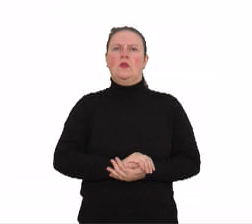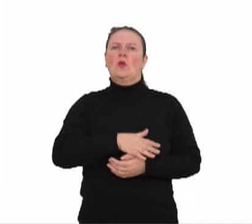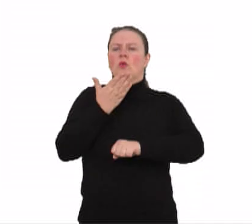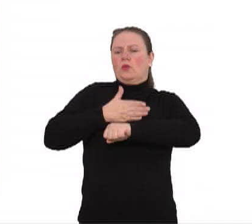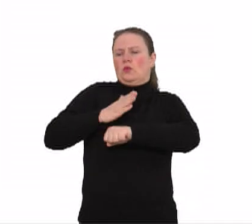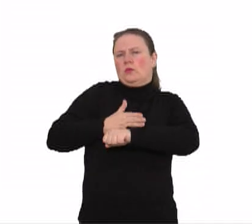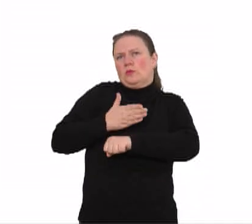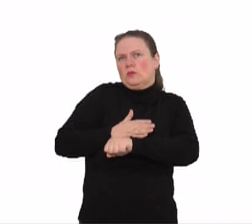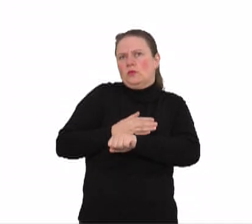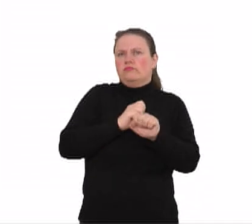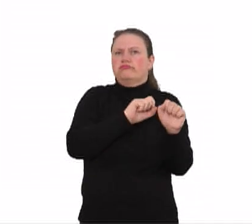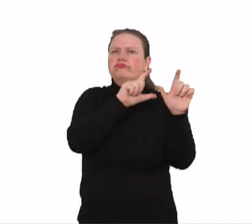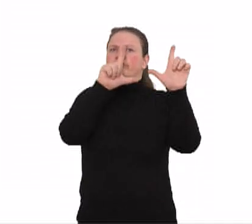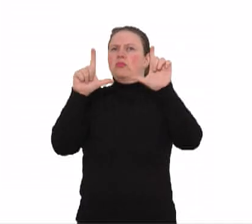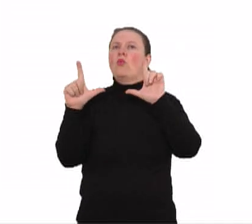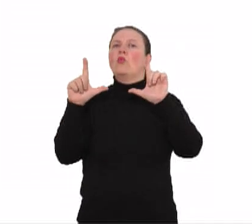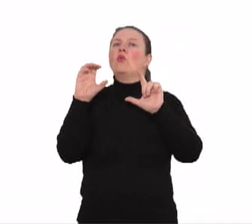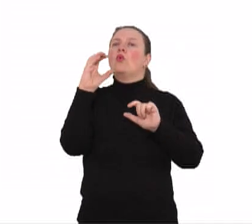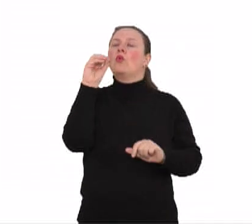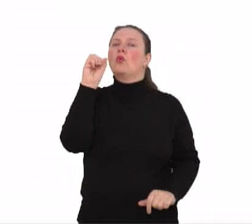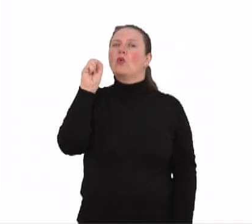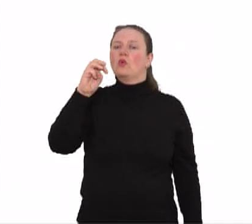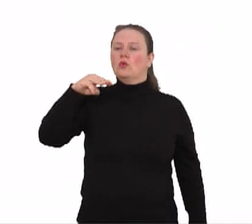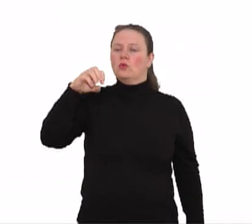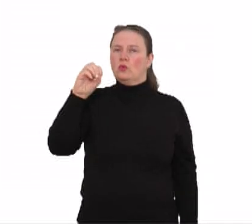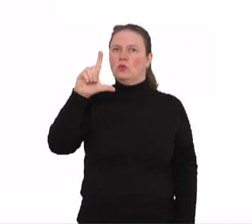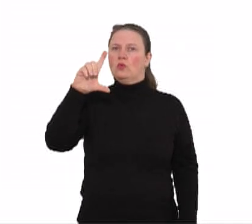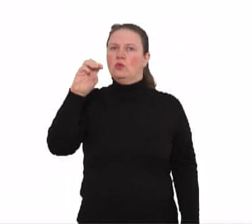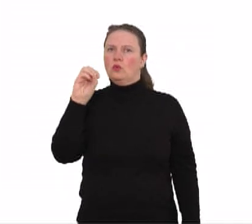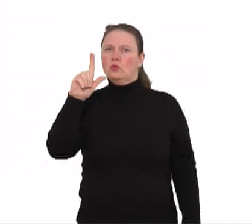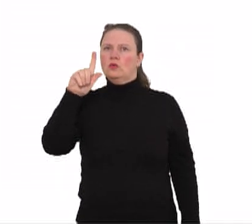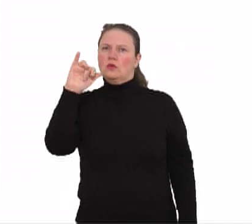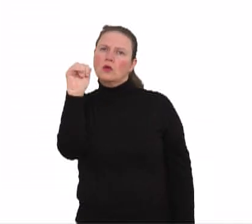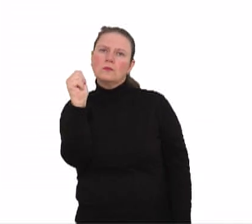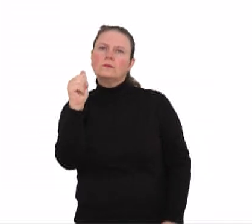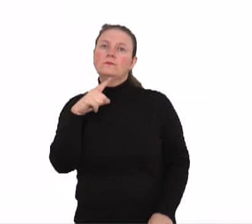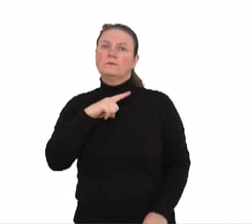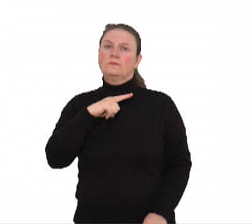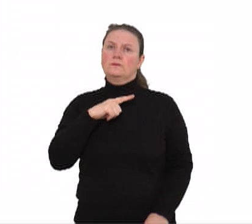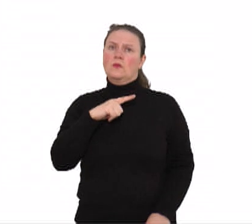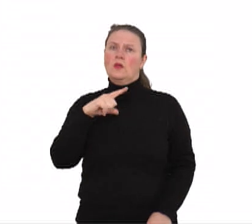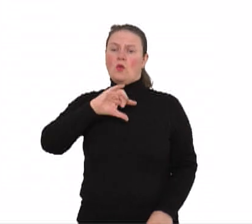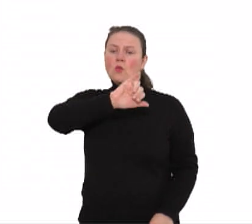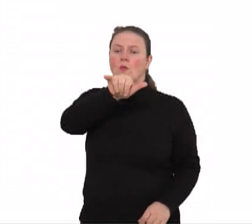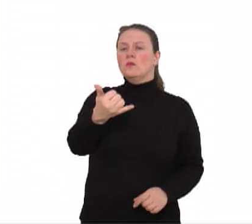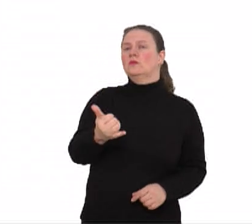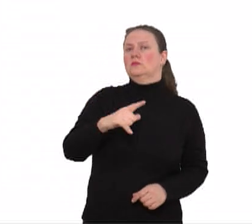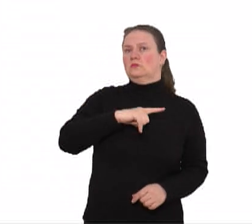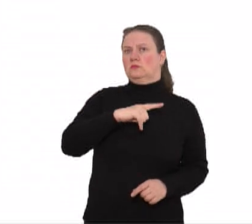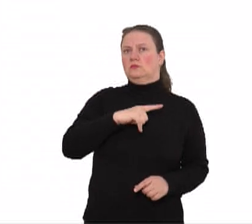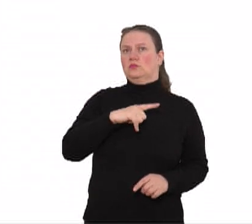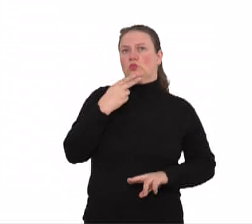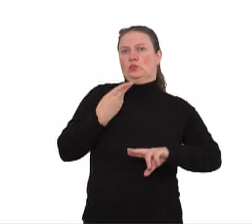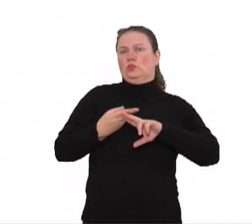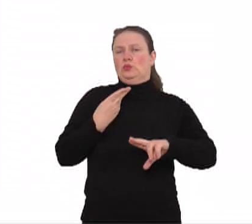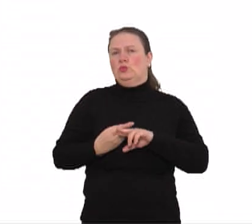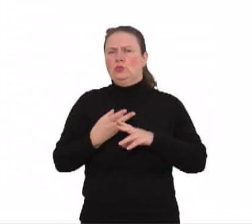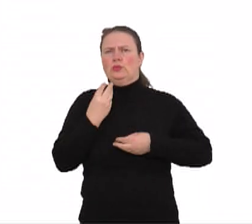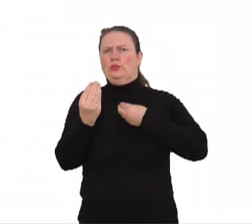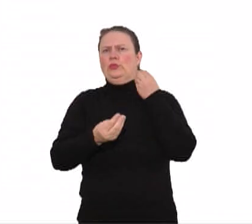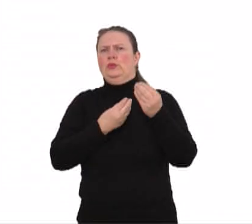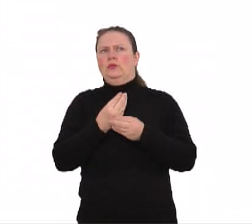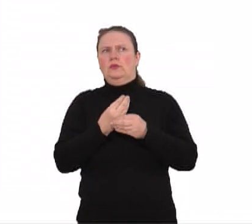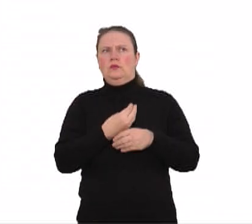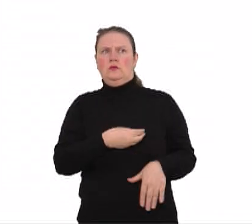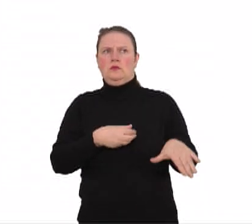aplicação da cosmologia para a maior parte dos povos é da qual a astronomia também faz proveito. É utilizá-la como uma forma